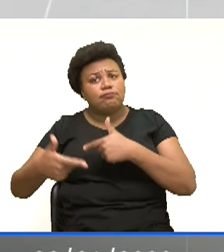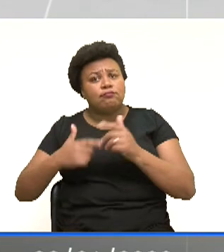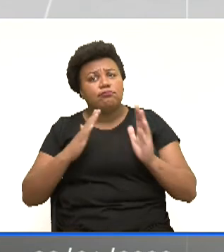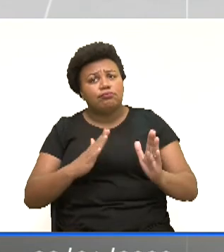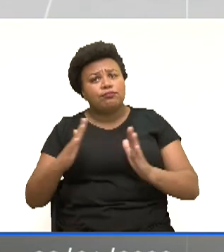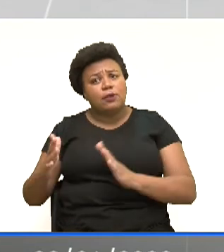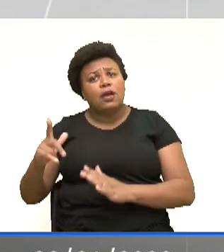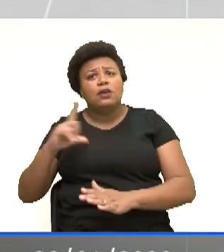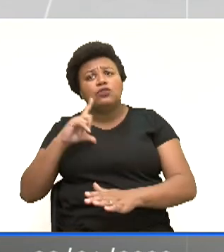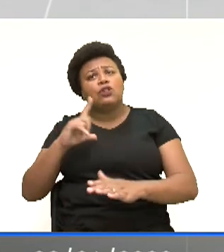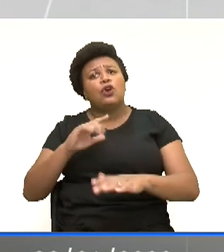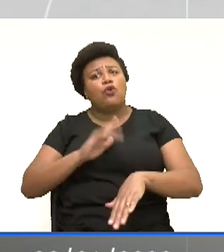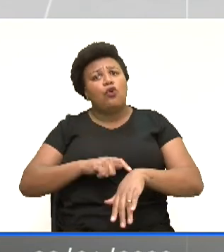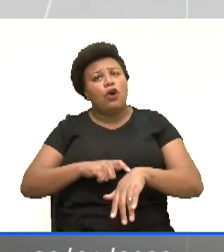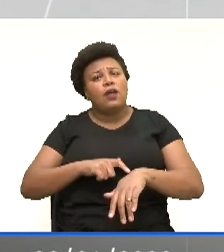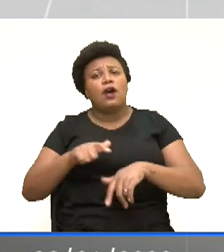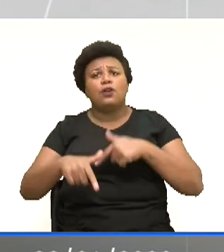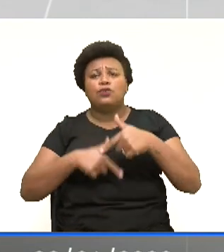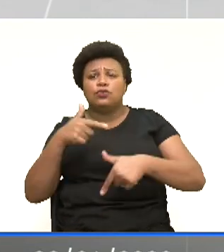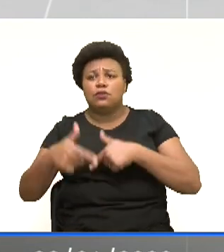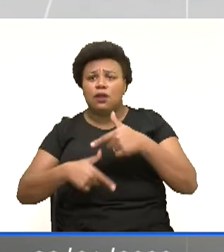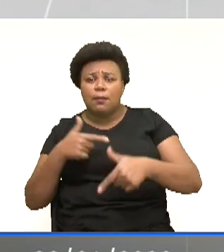e uma jornada de trabalho